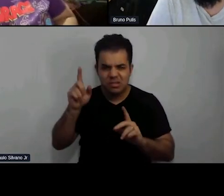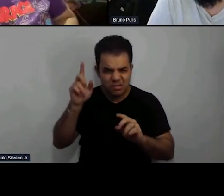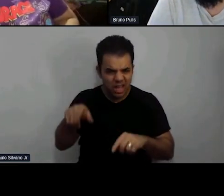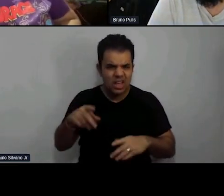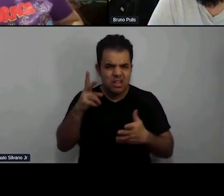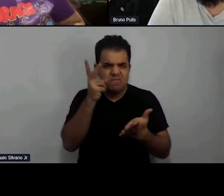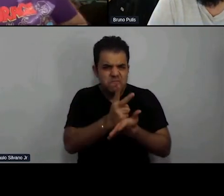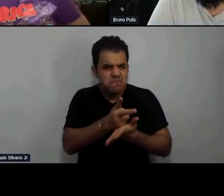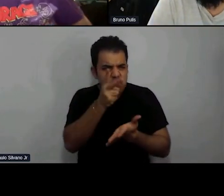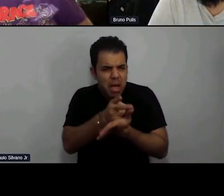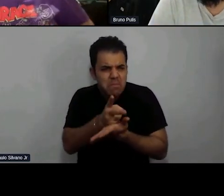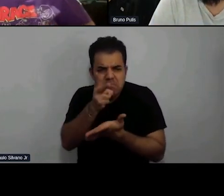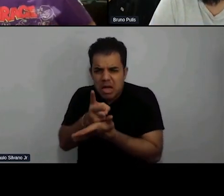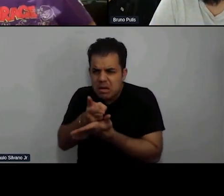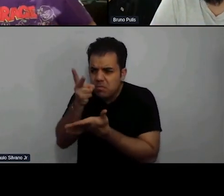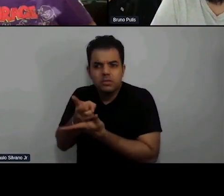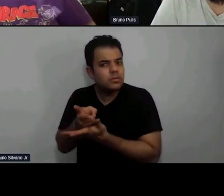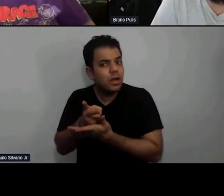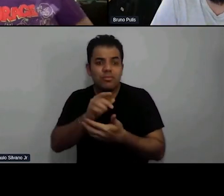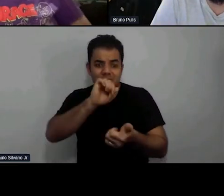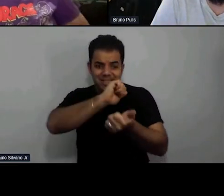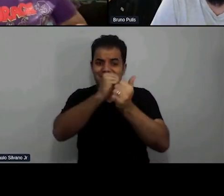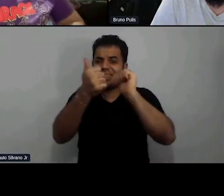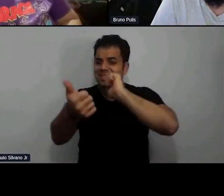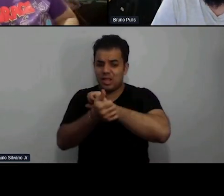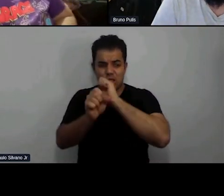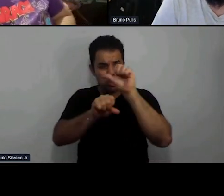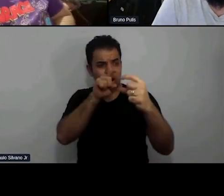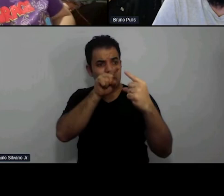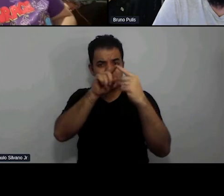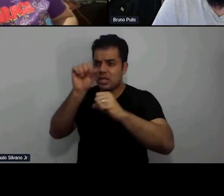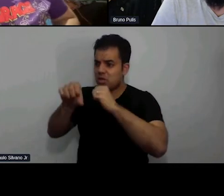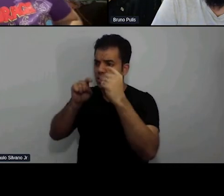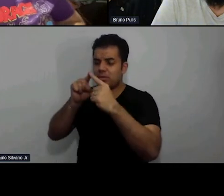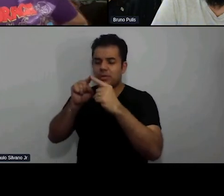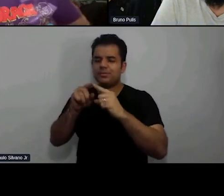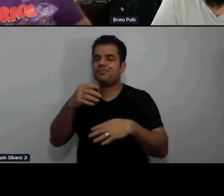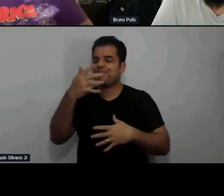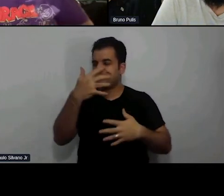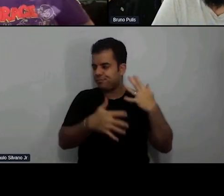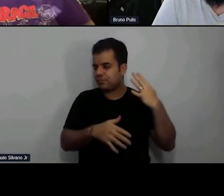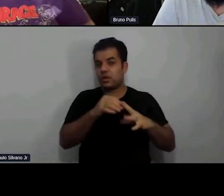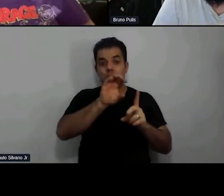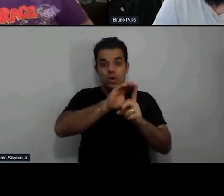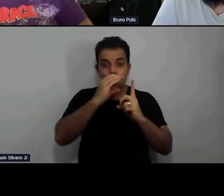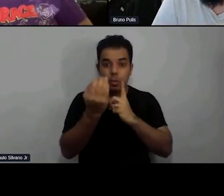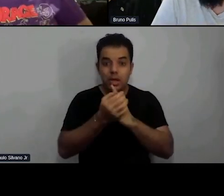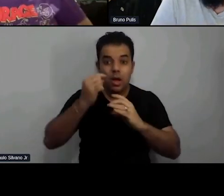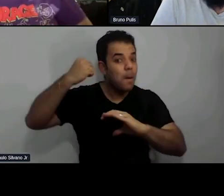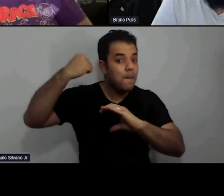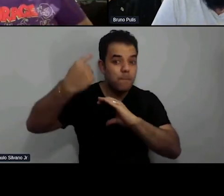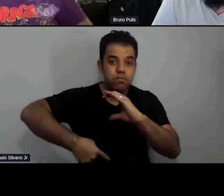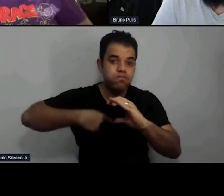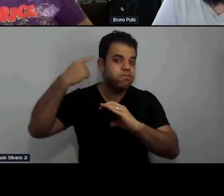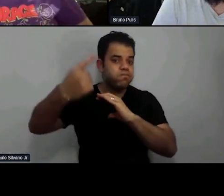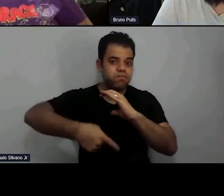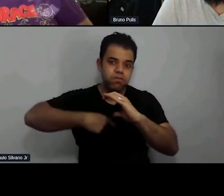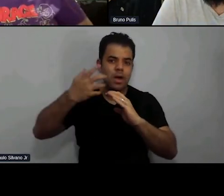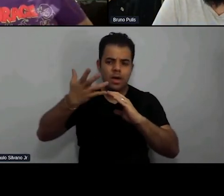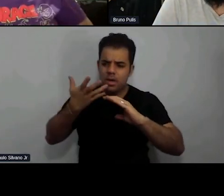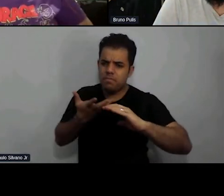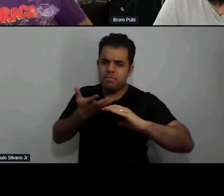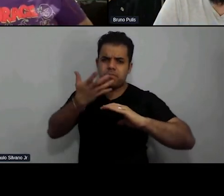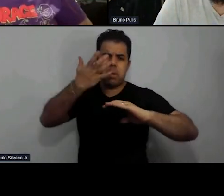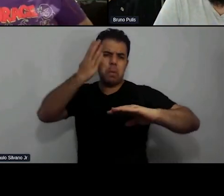Então, é uma coisa muito complicada que a comunidade mundial, né, está se levantando